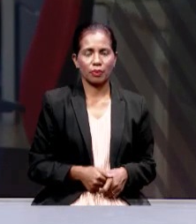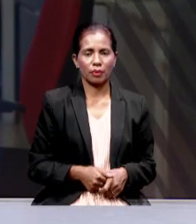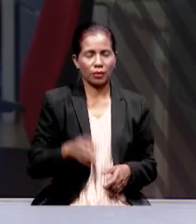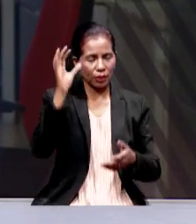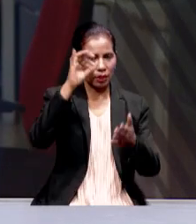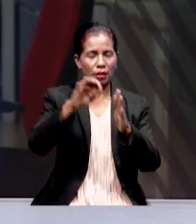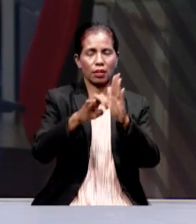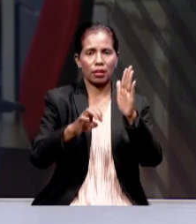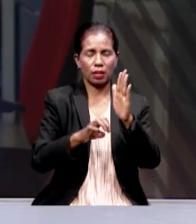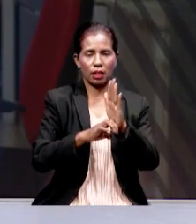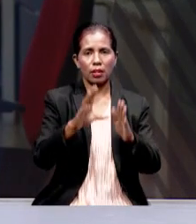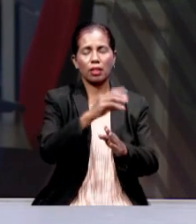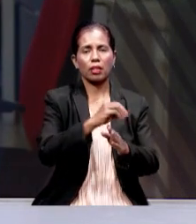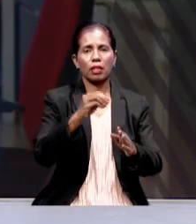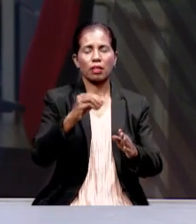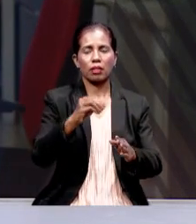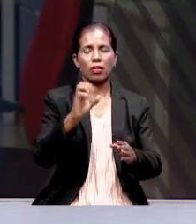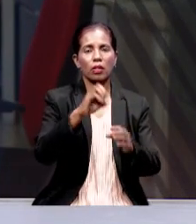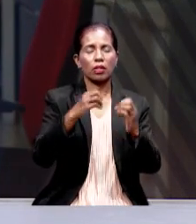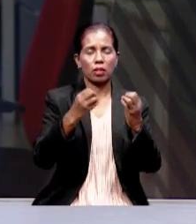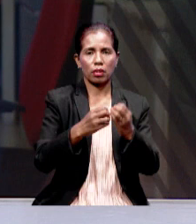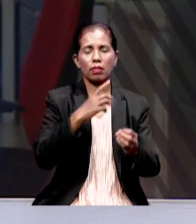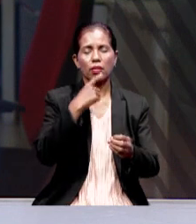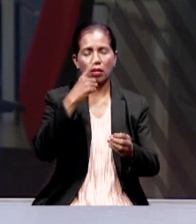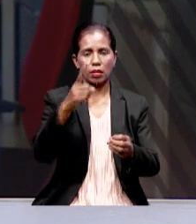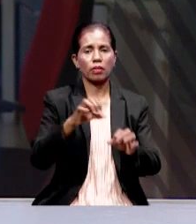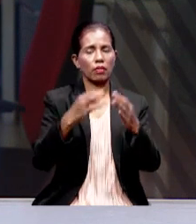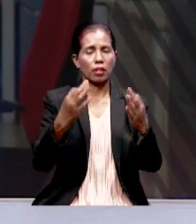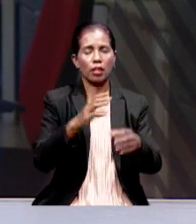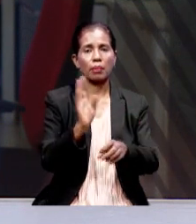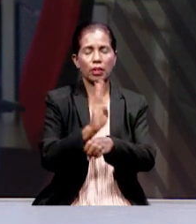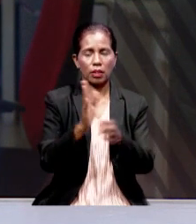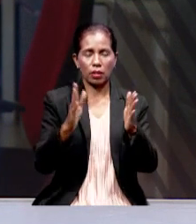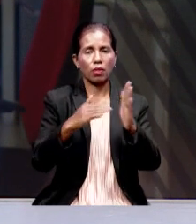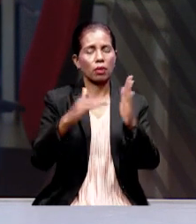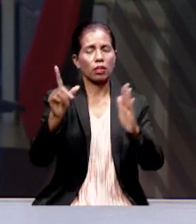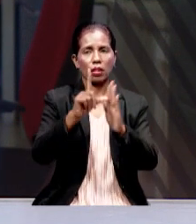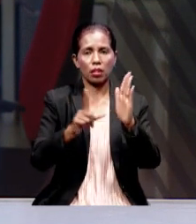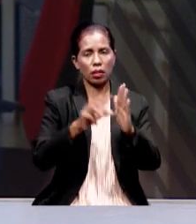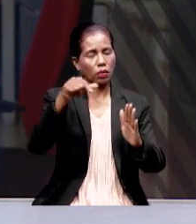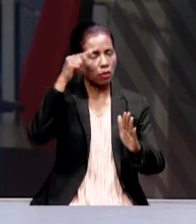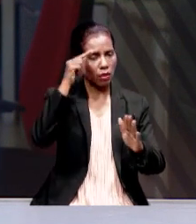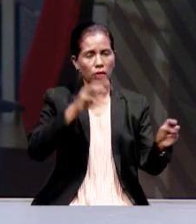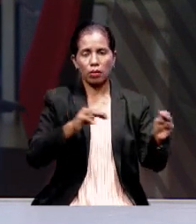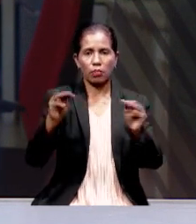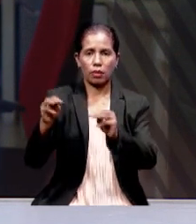Secretário de Estado toponímia na Organização Urbana Hateteng negociante Sira nebe contra a lei, governo se muda